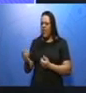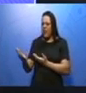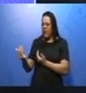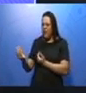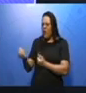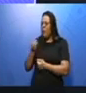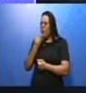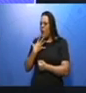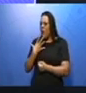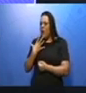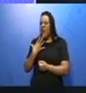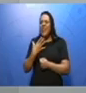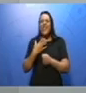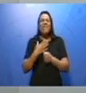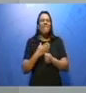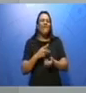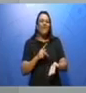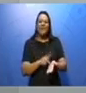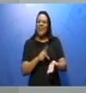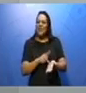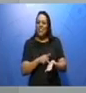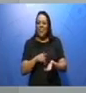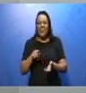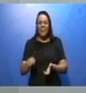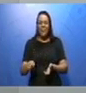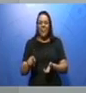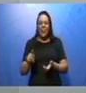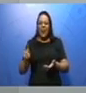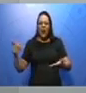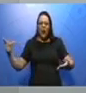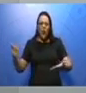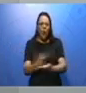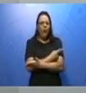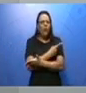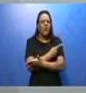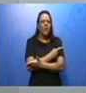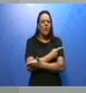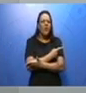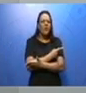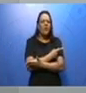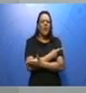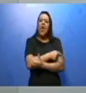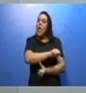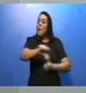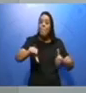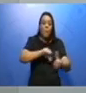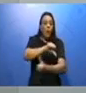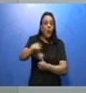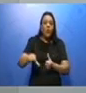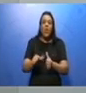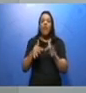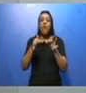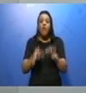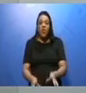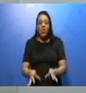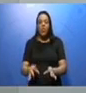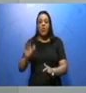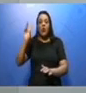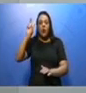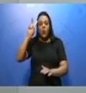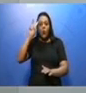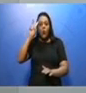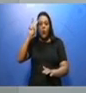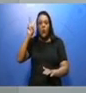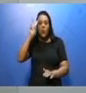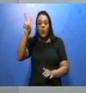e quebra a sua expectativa. Algo acontece na história que muda completamente o desfecho daquela história. Então,